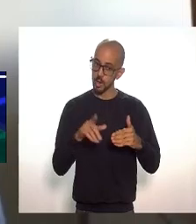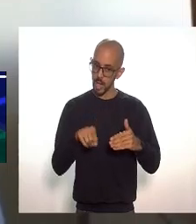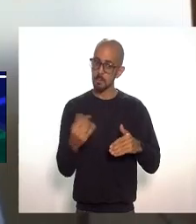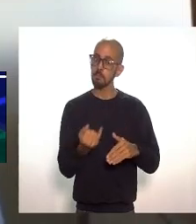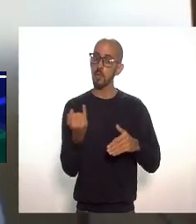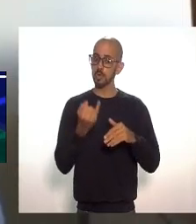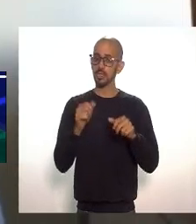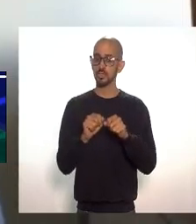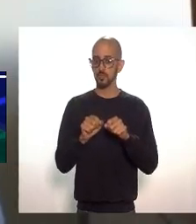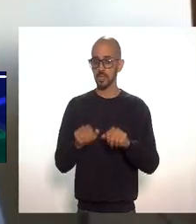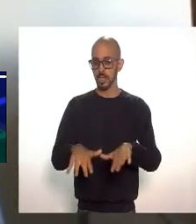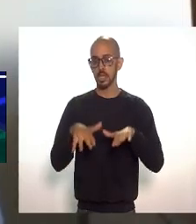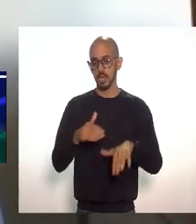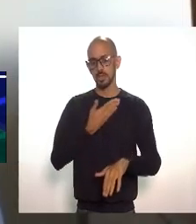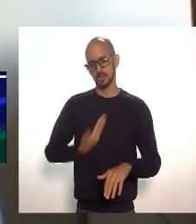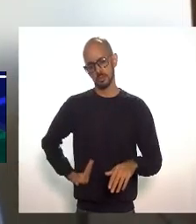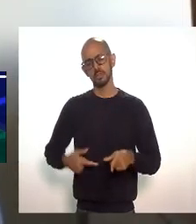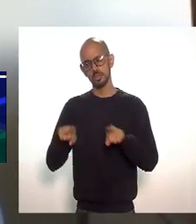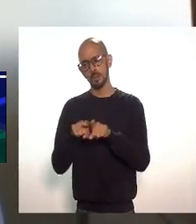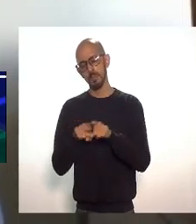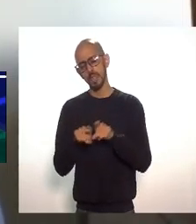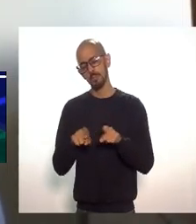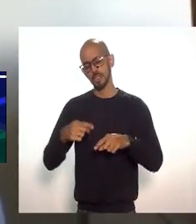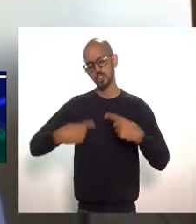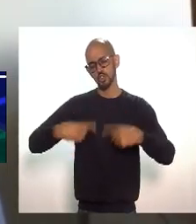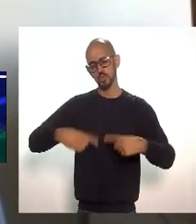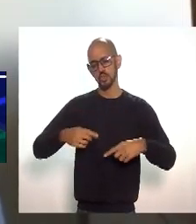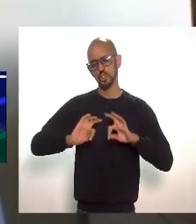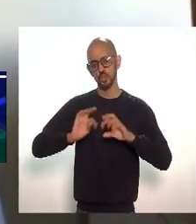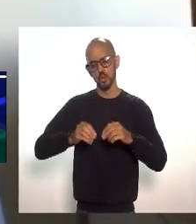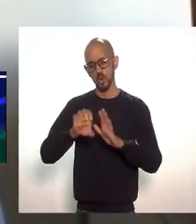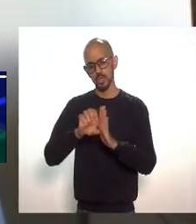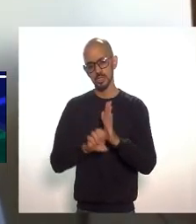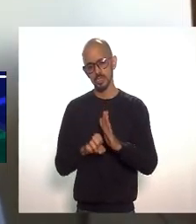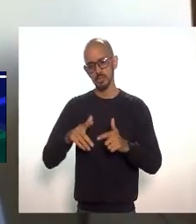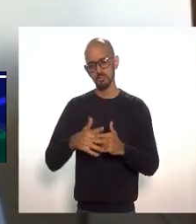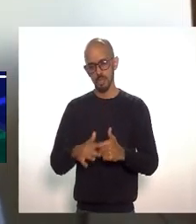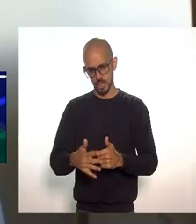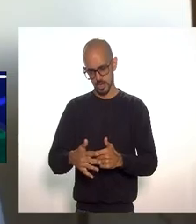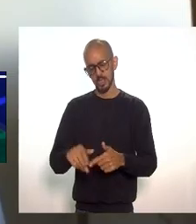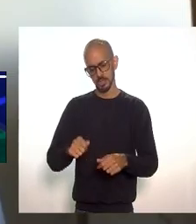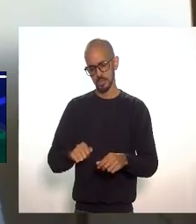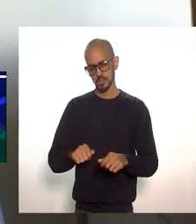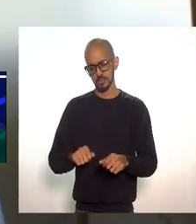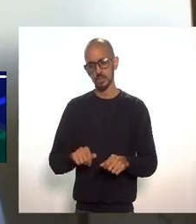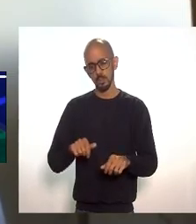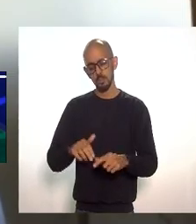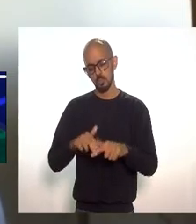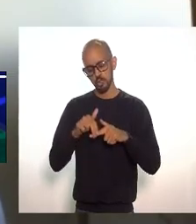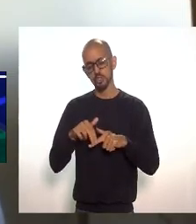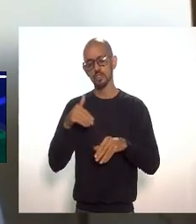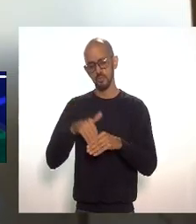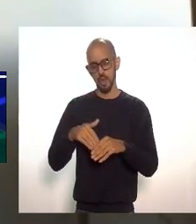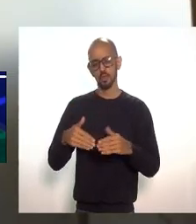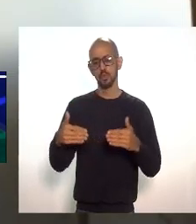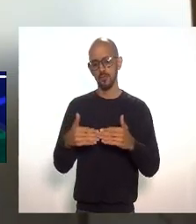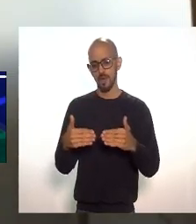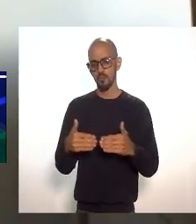audiência pública, porque a gente também poderá discutir todas as emendas que foram executadas. Estão votando favoravelmente, senhora